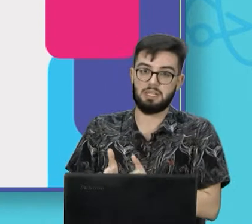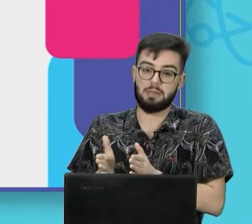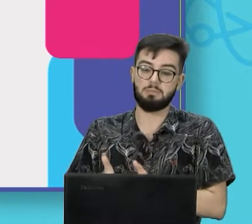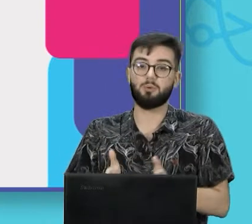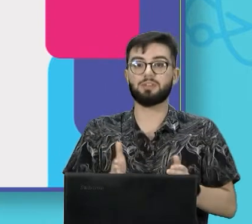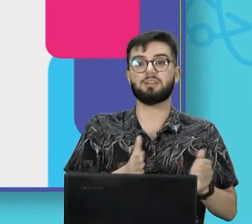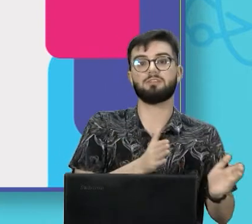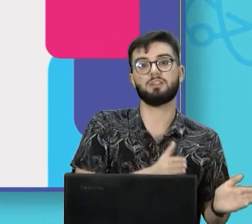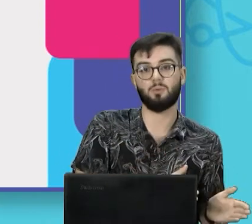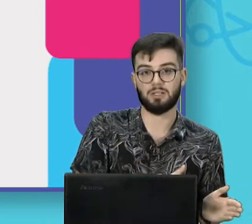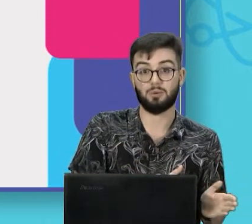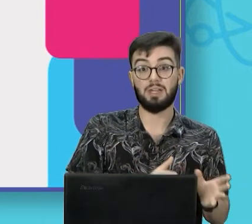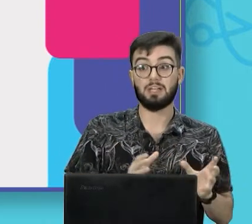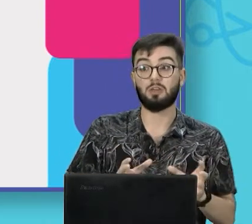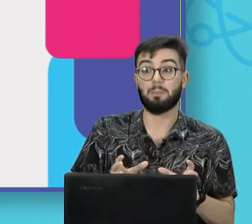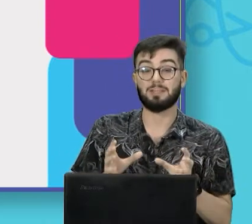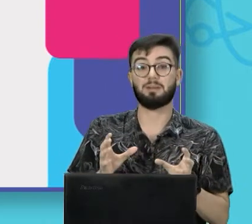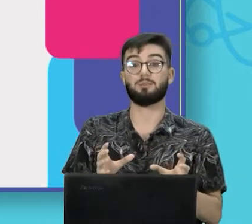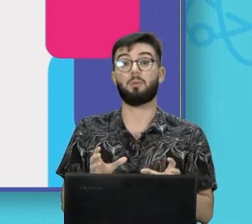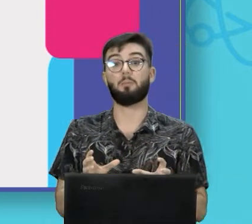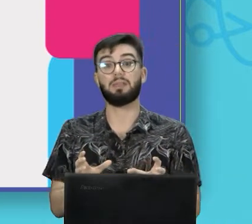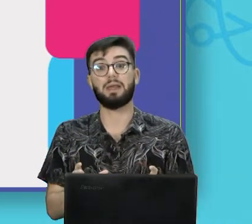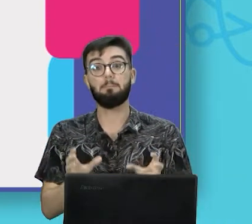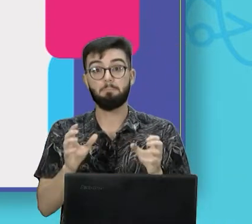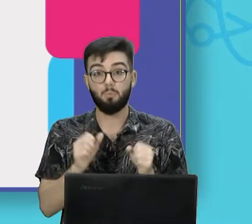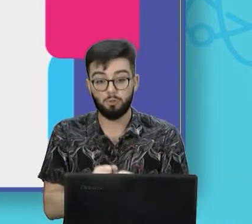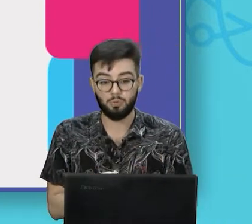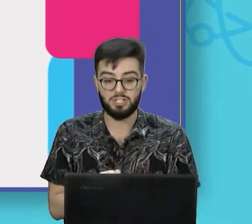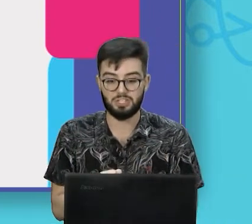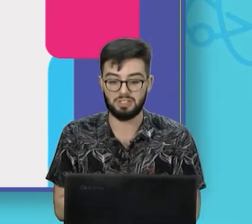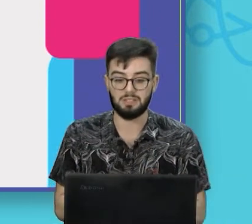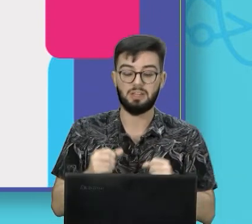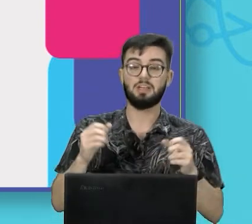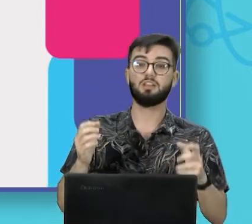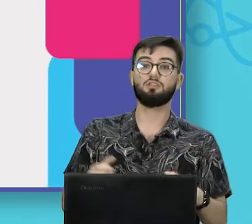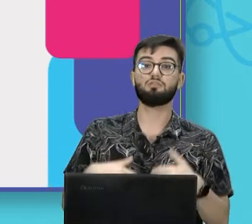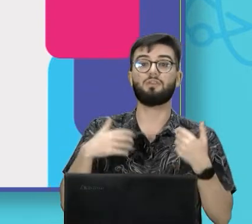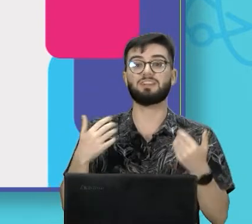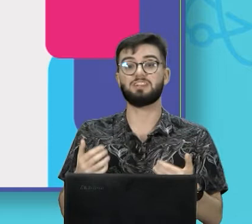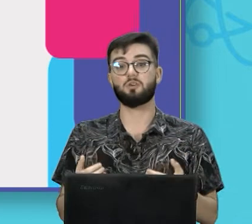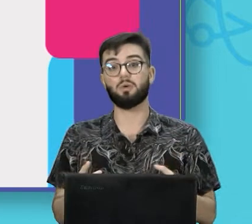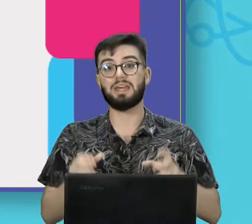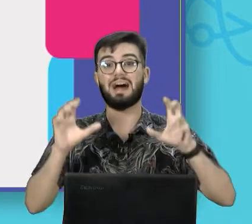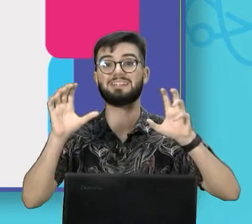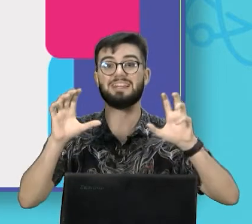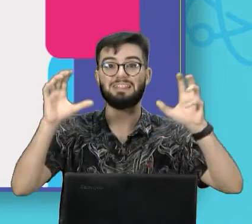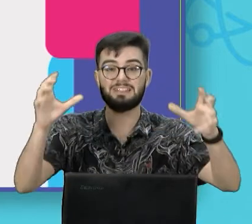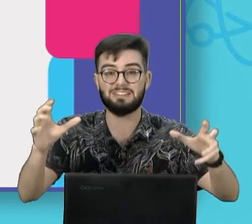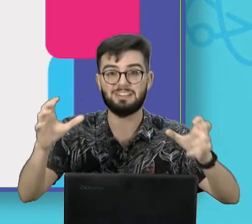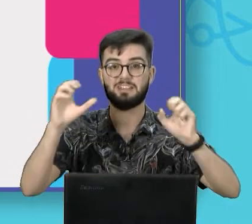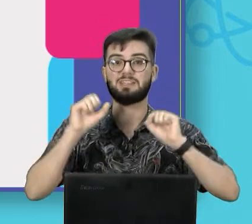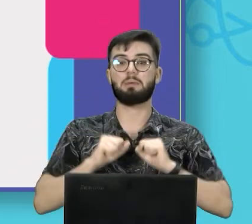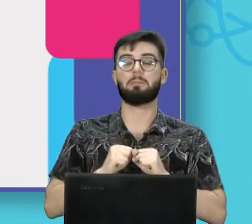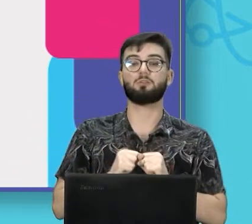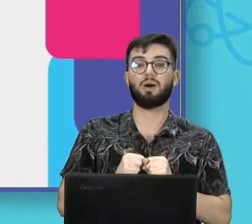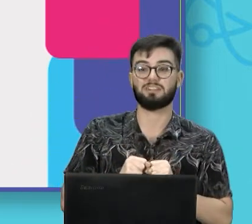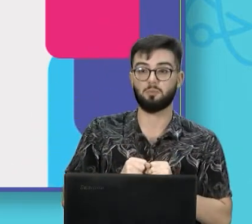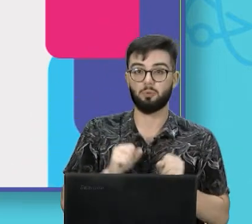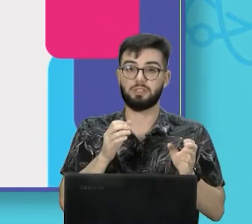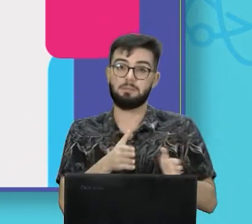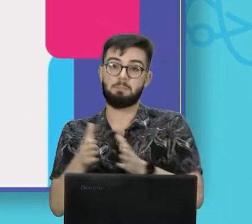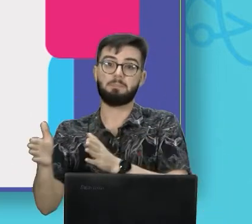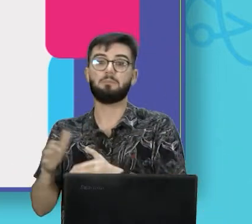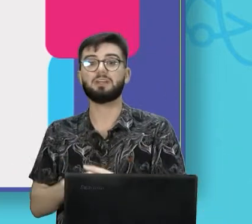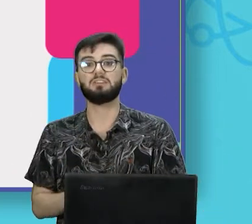imagine em 1824 então a Participação Popular era muito restrita isso fazia com que as elites se